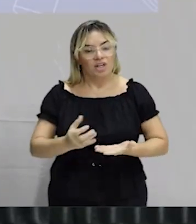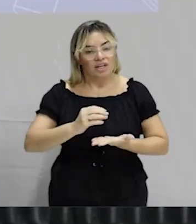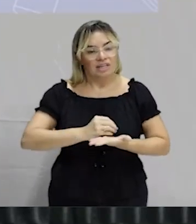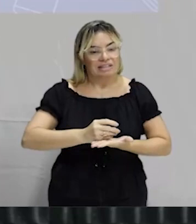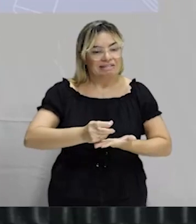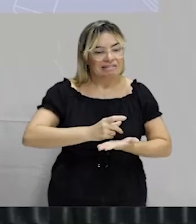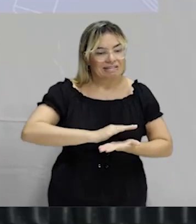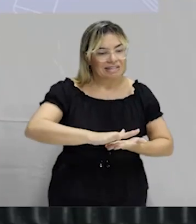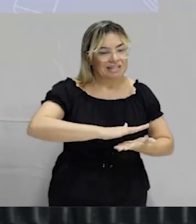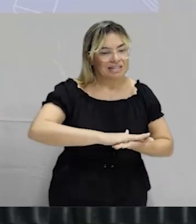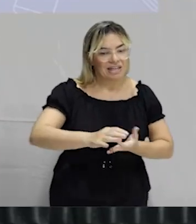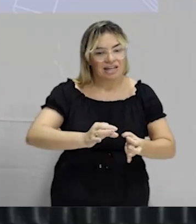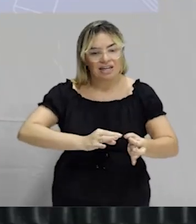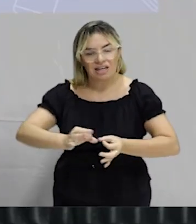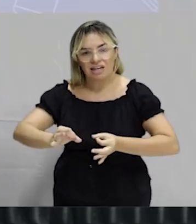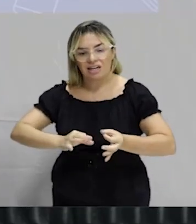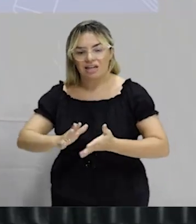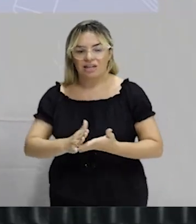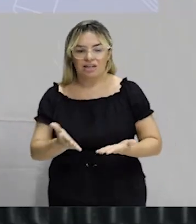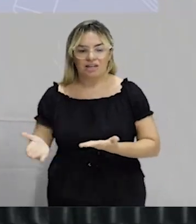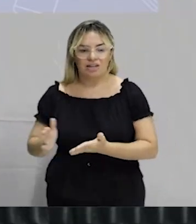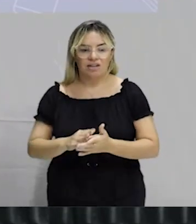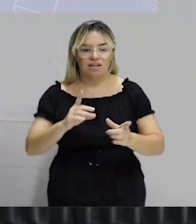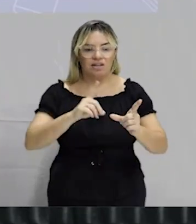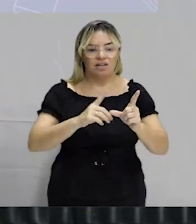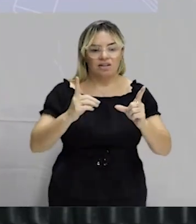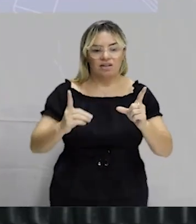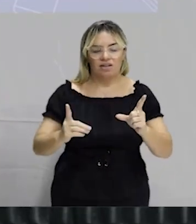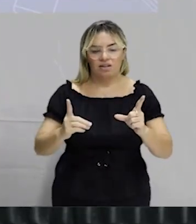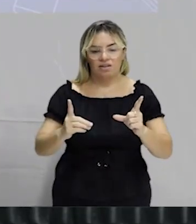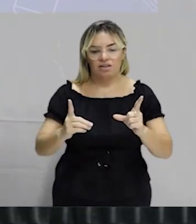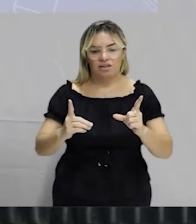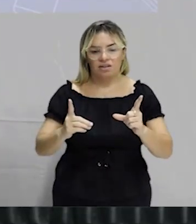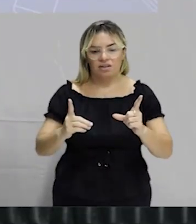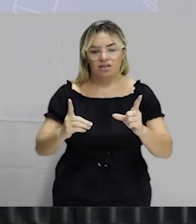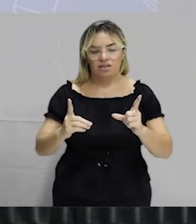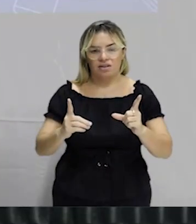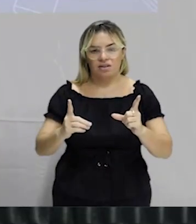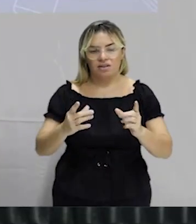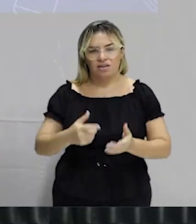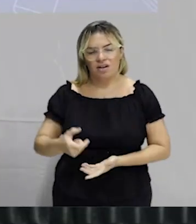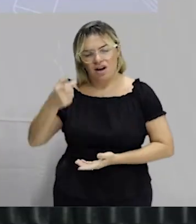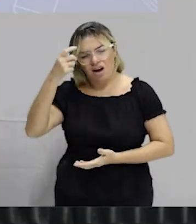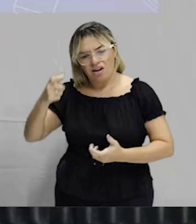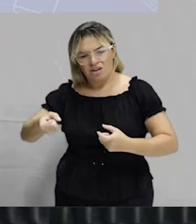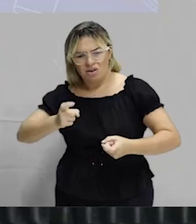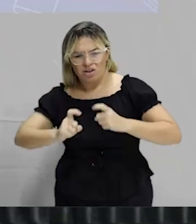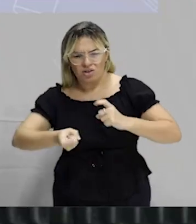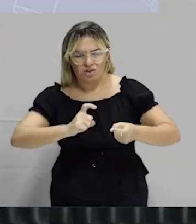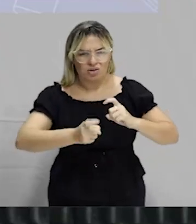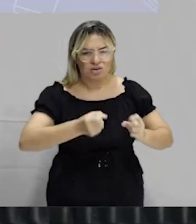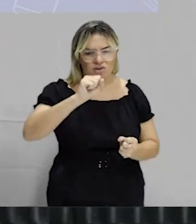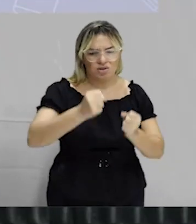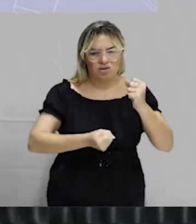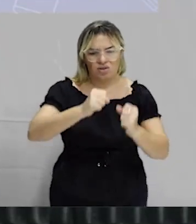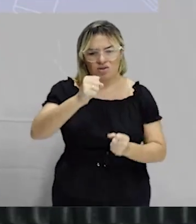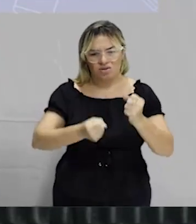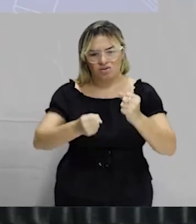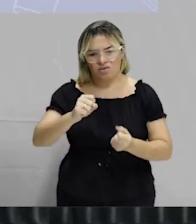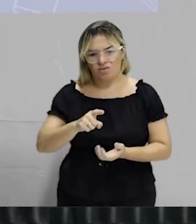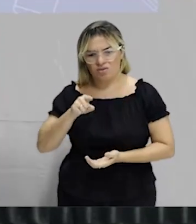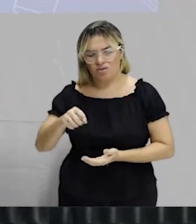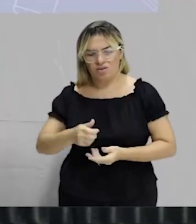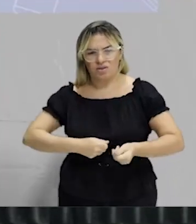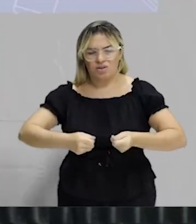Racionalizar os custos da automação industrial mediante negociação sindical? Não. Por exemplo, ele vai mexer nas